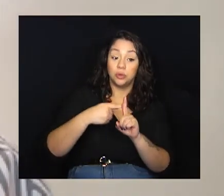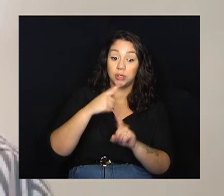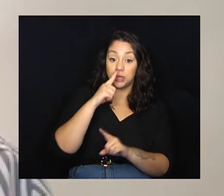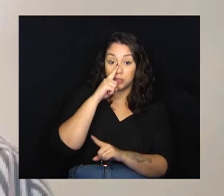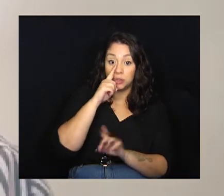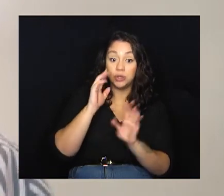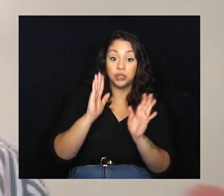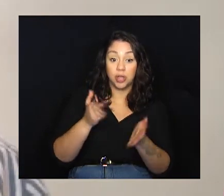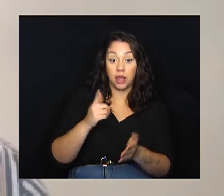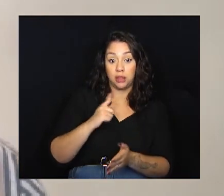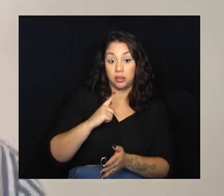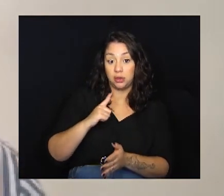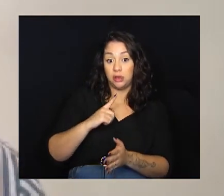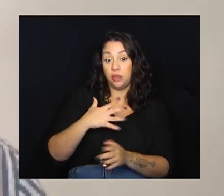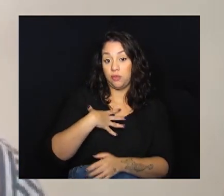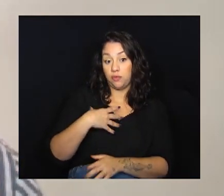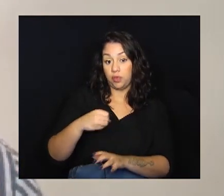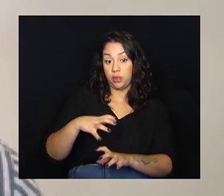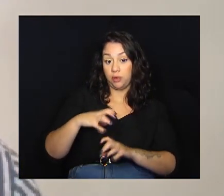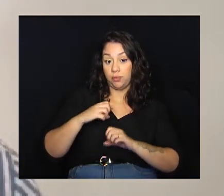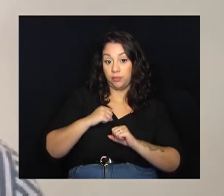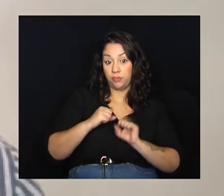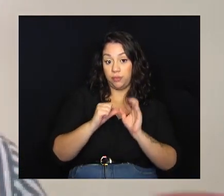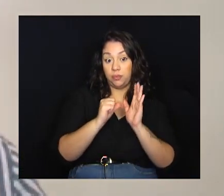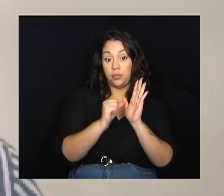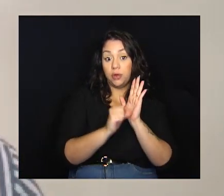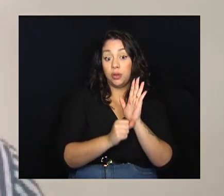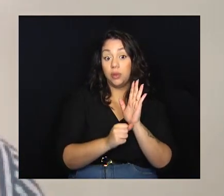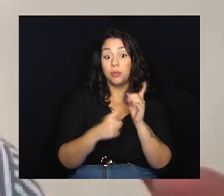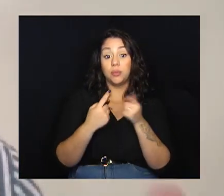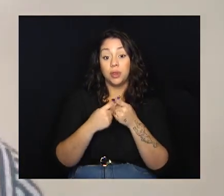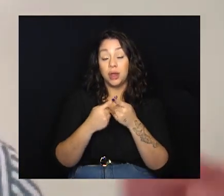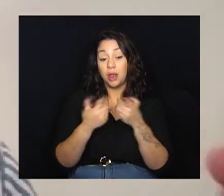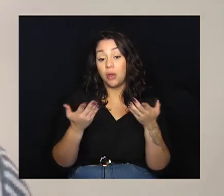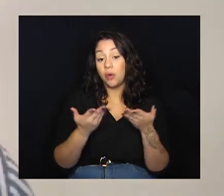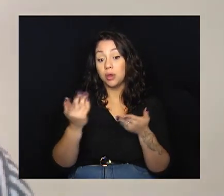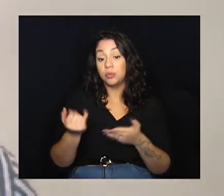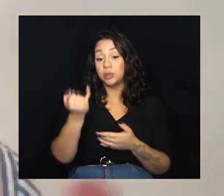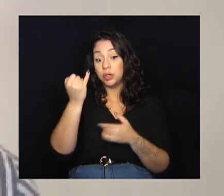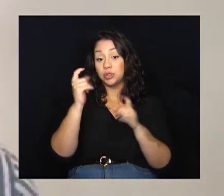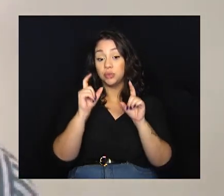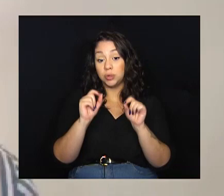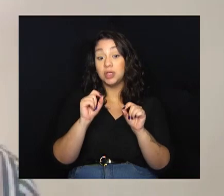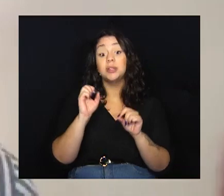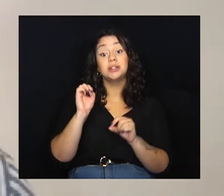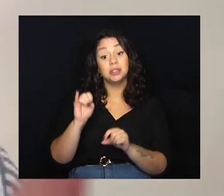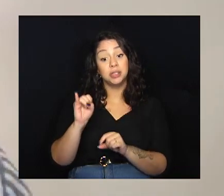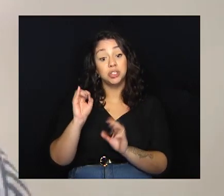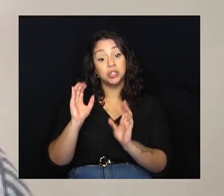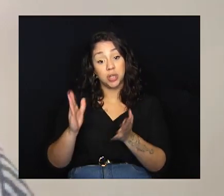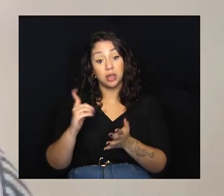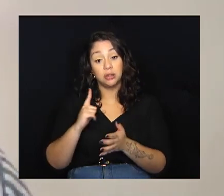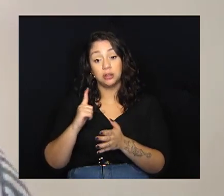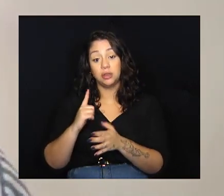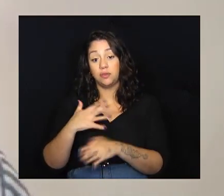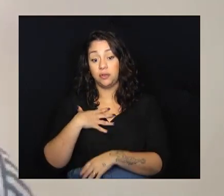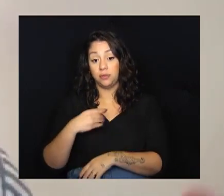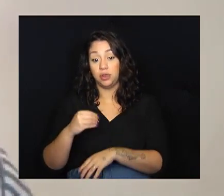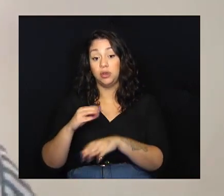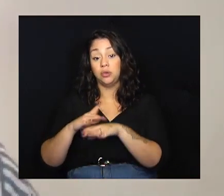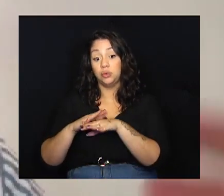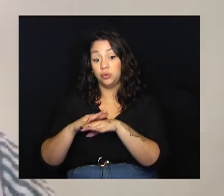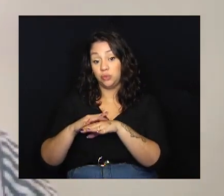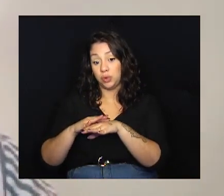ter tido um filho acometido então aqui nesse caso o que importa é se você já teve um filho com alguma condição associada a idade